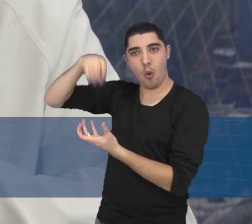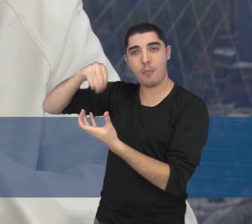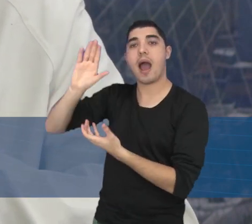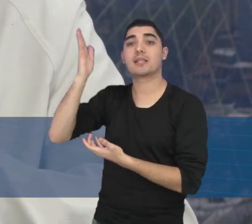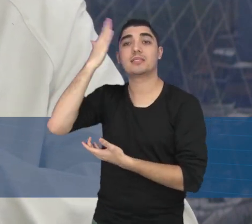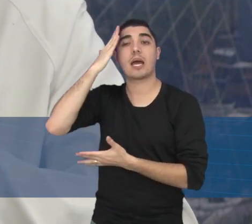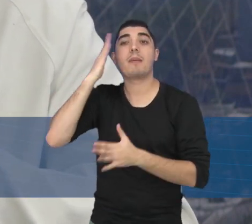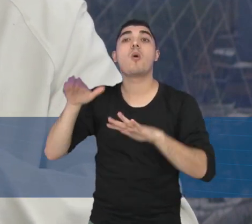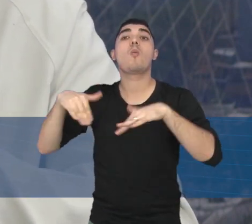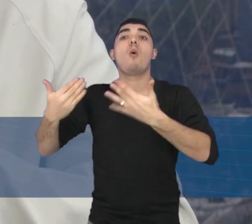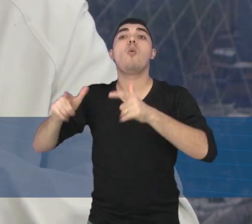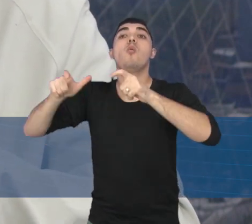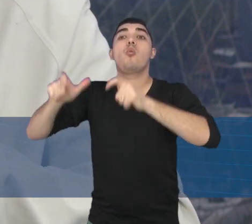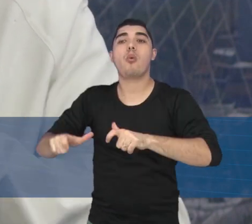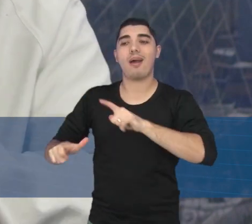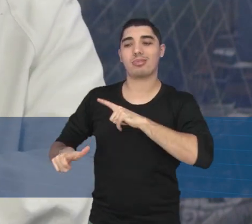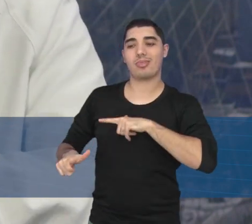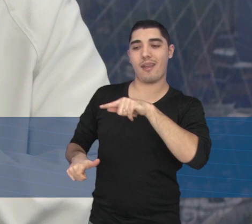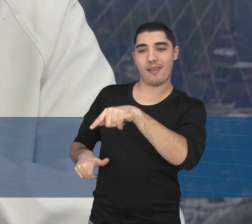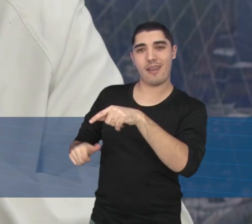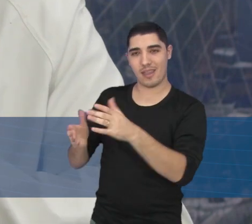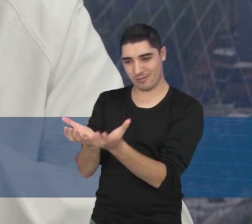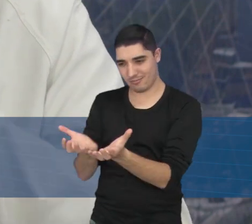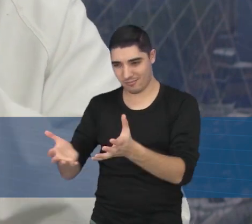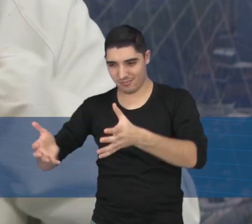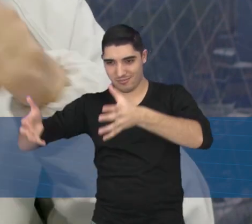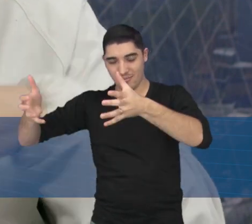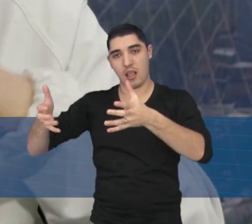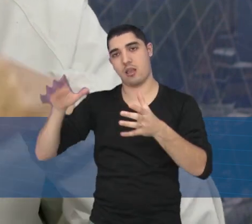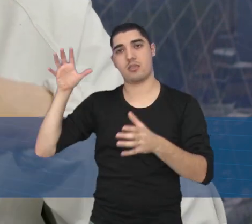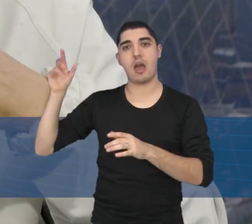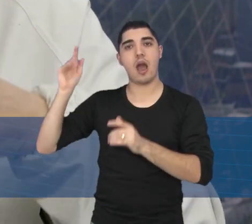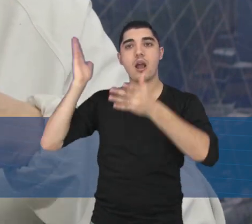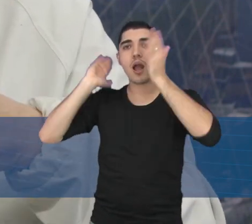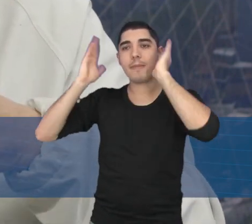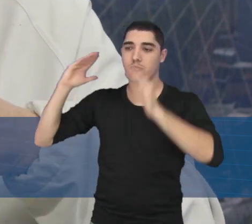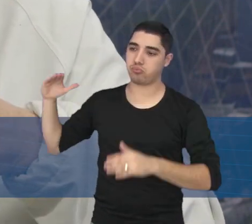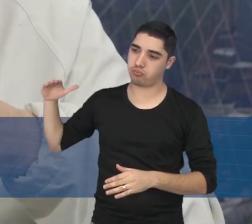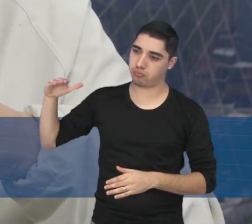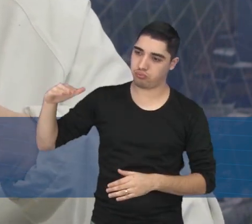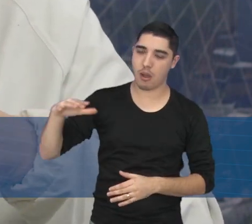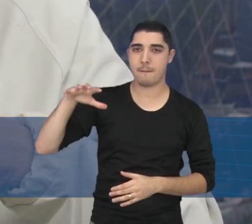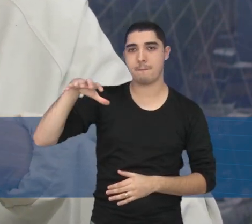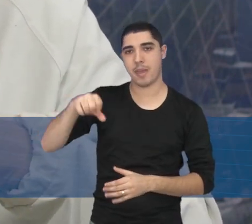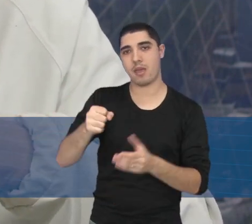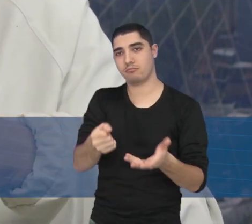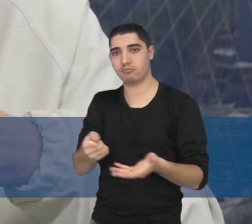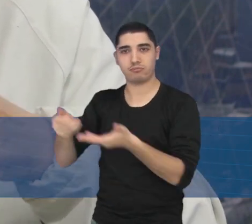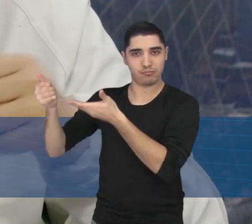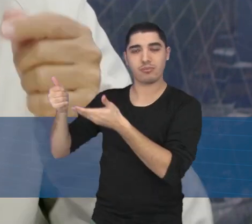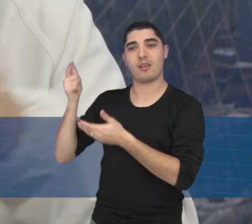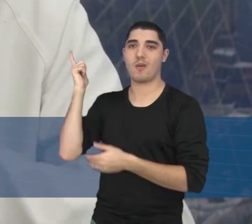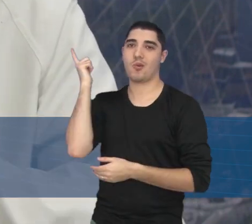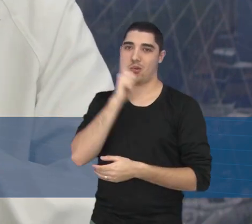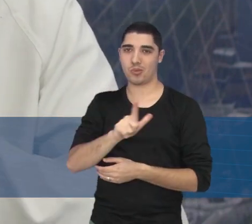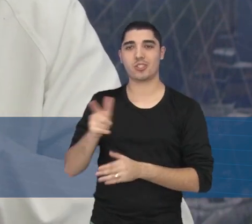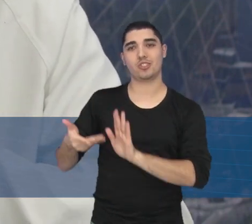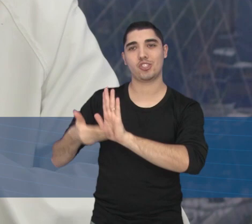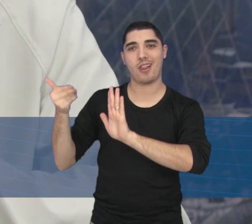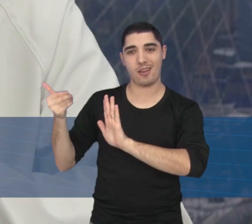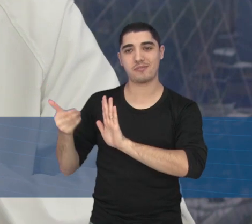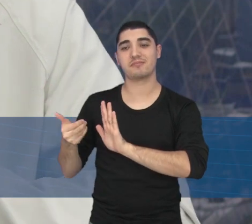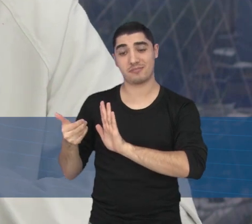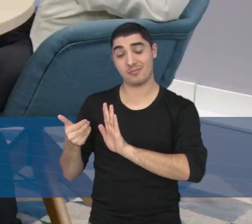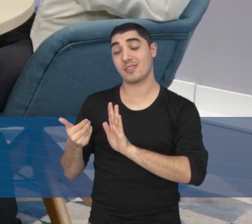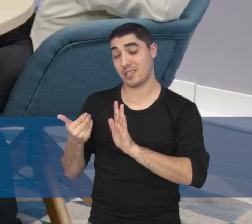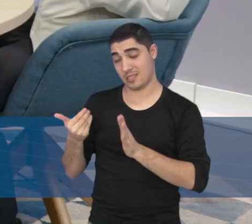está o local que precisa ser retirado. A gente entra automaticamente numa ordem de serviço para o nosso serviço de coleta e ele vai lá fazer a